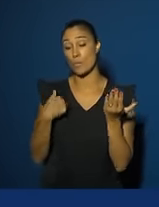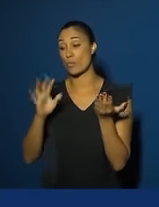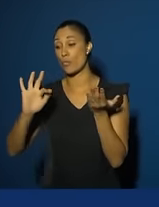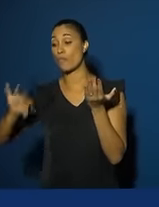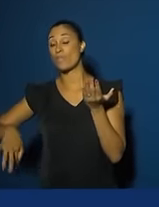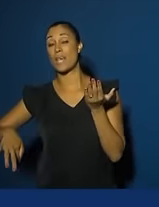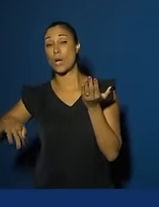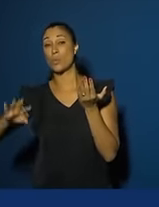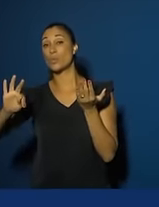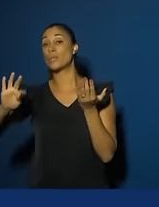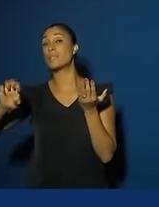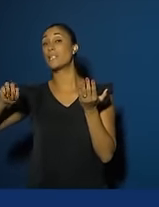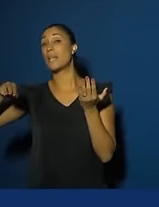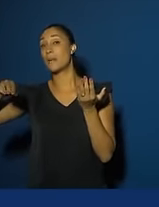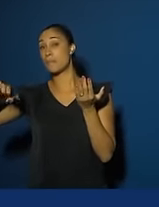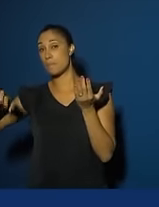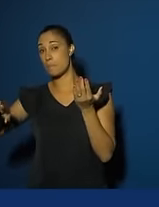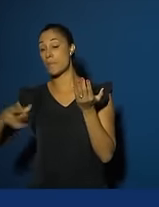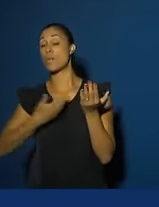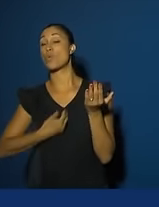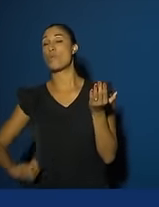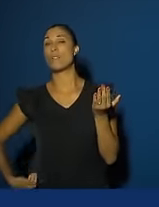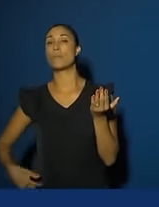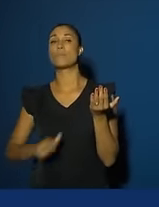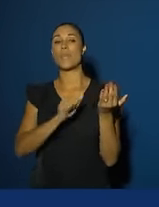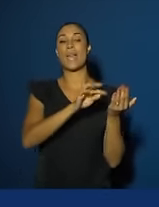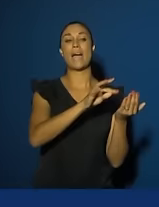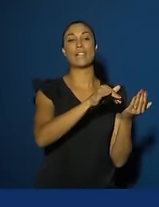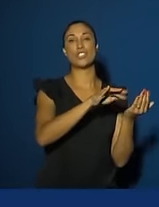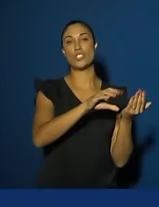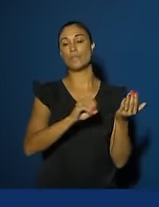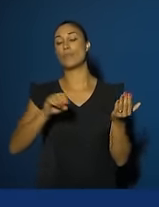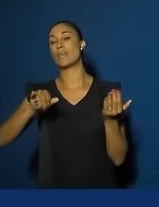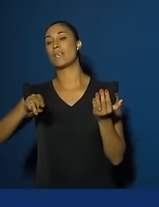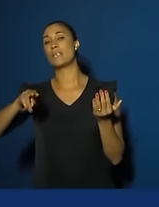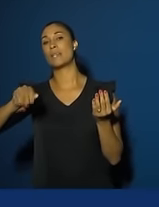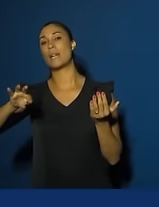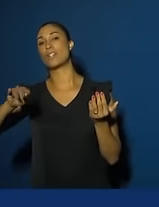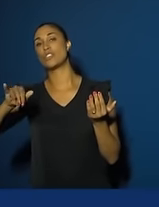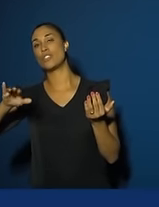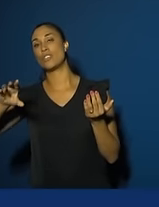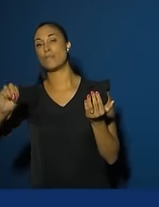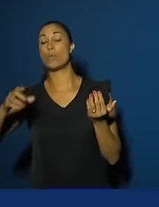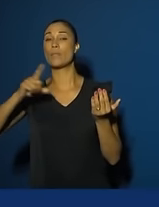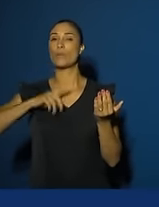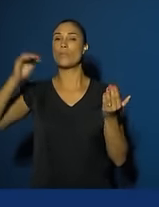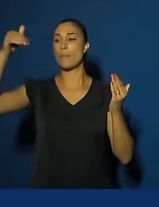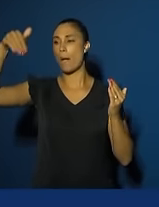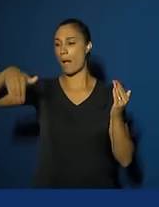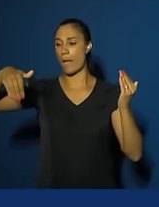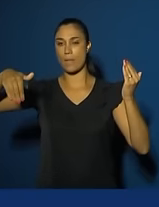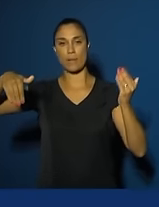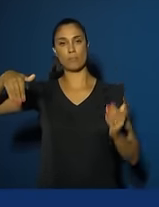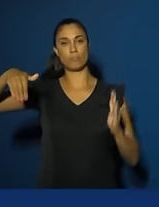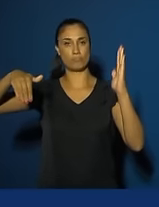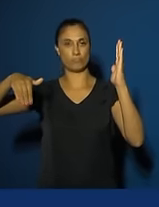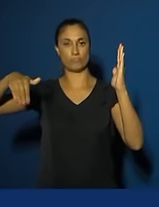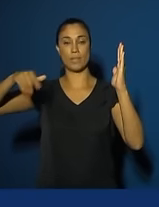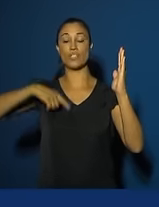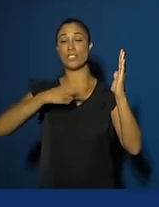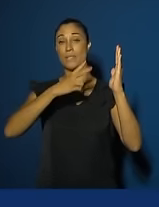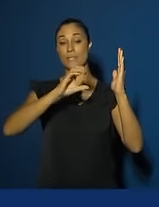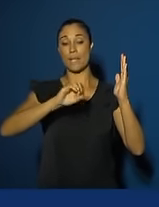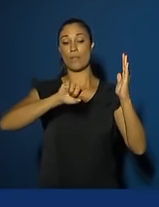teme a despesa da união com pessoal ativo e Inativo era mais ou menos 4.2 do PIB Então teve uma queda da despesa com pessoal de